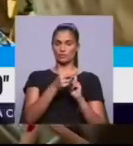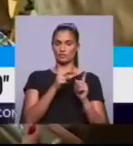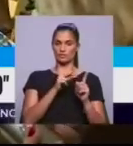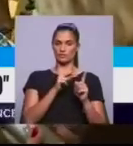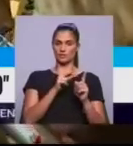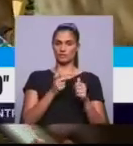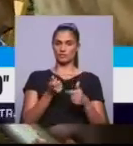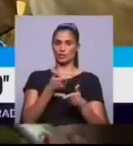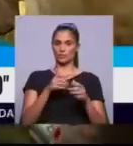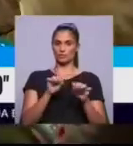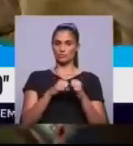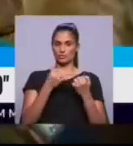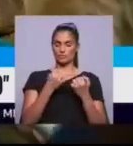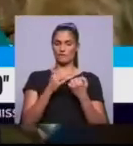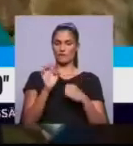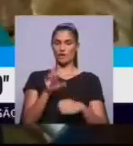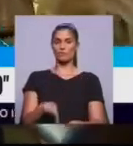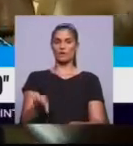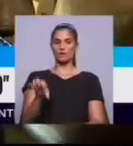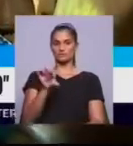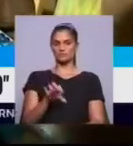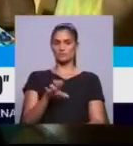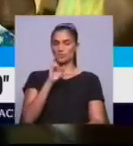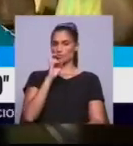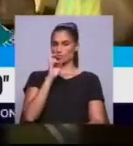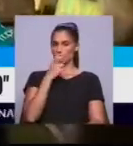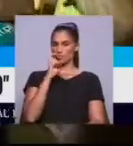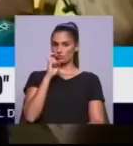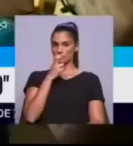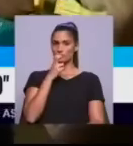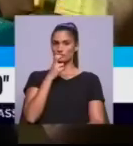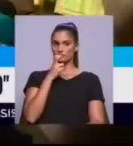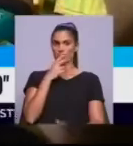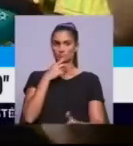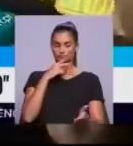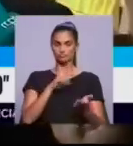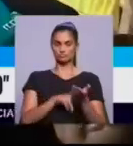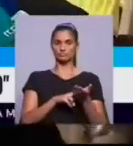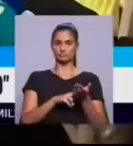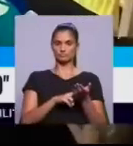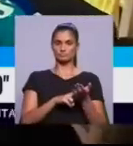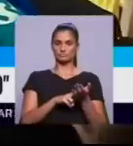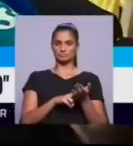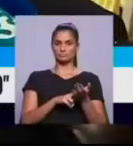é uma forma muito curiosa e talentosa fazer